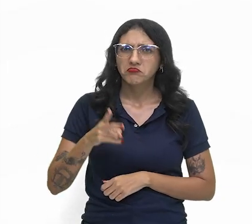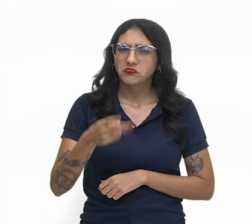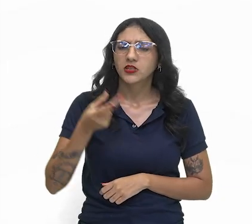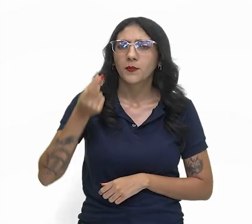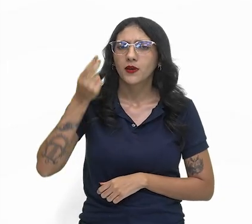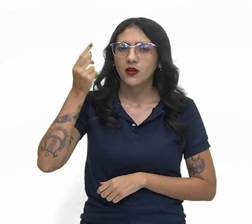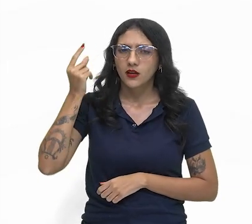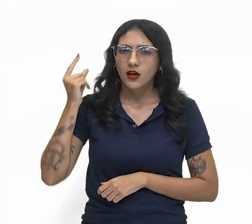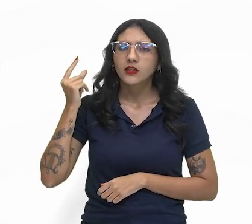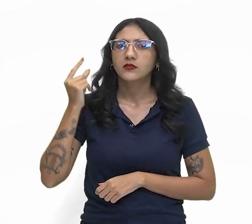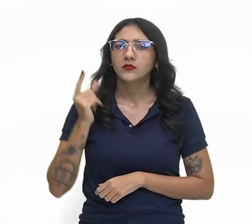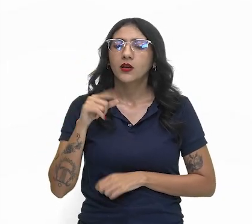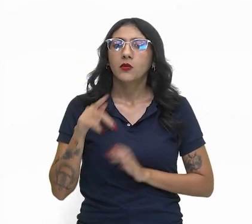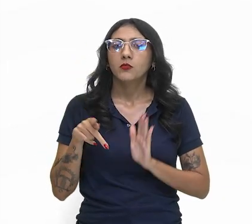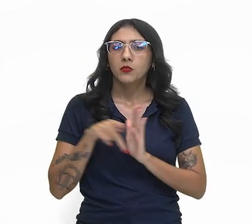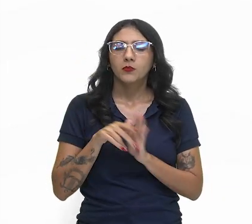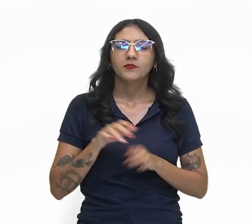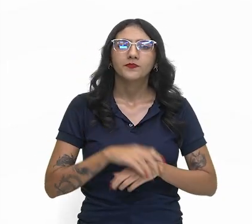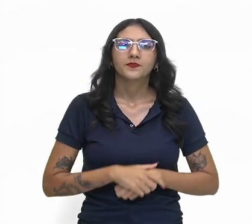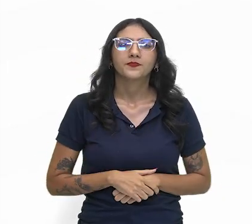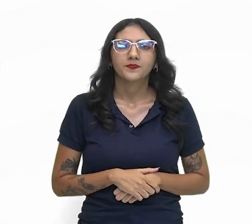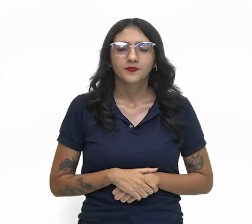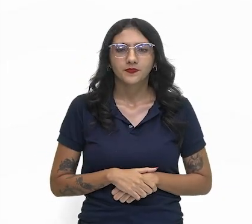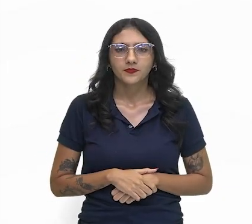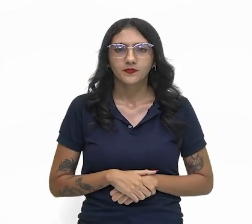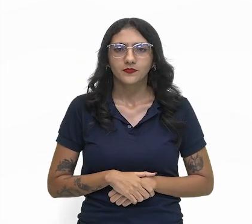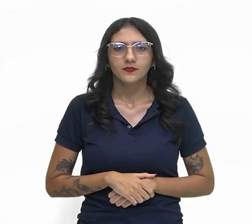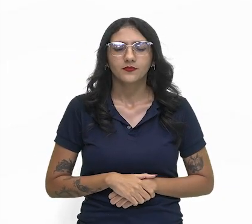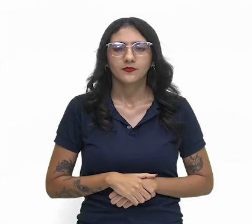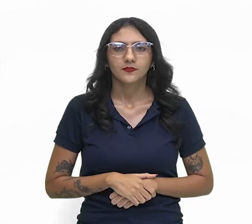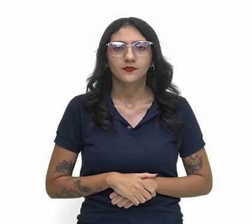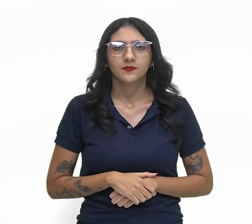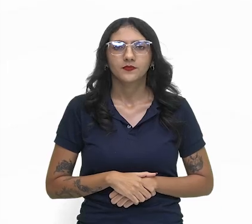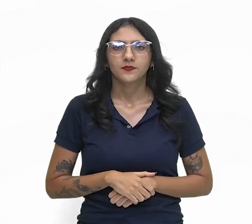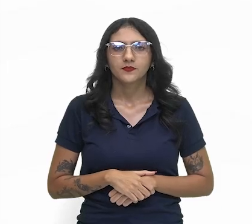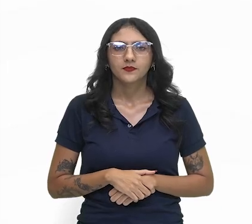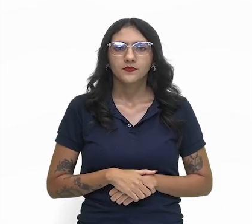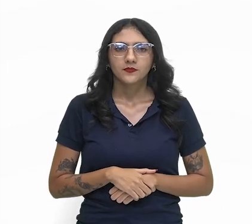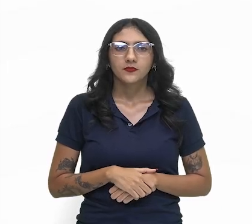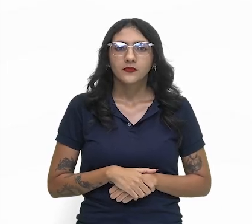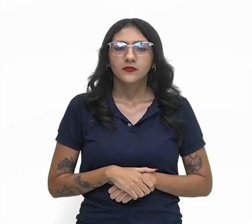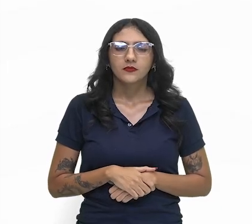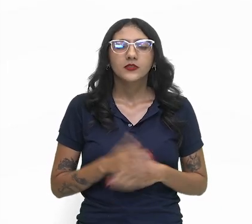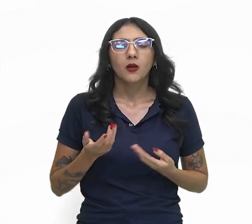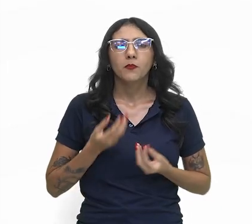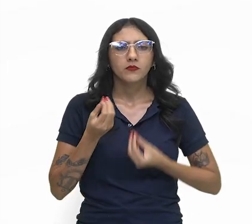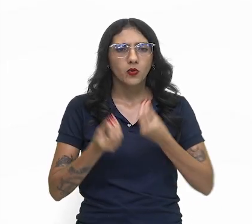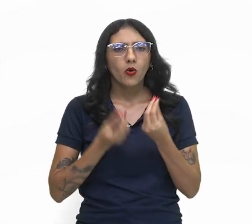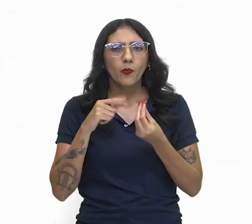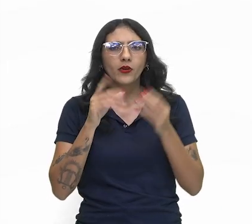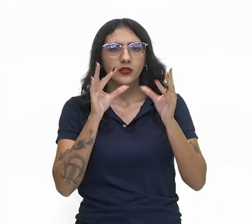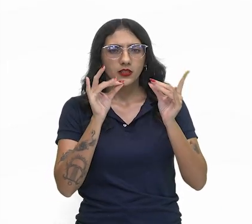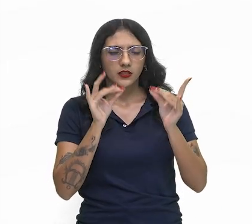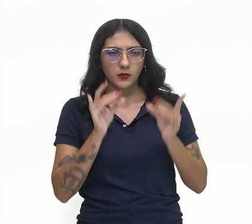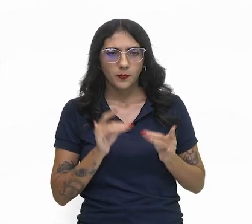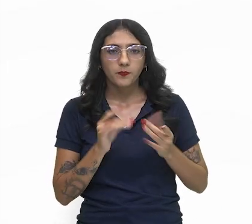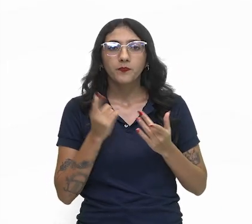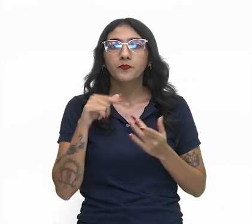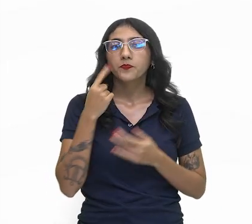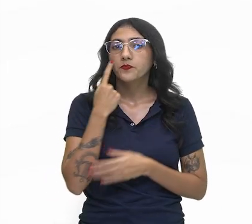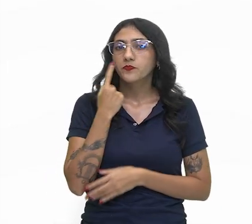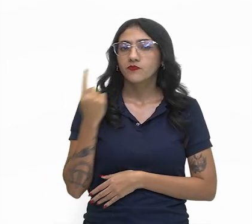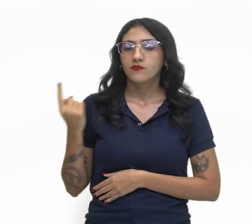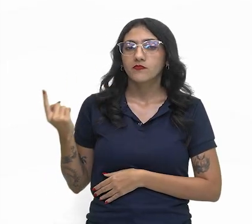né, que é o termômetro clínico. Então, olha só, basicamente Celsius fez o seguinte, ele pegou aqui, ó, uma